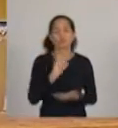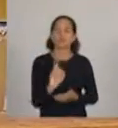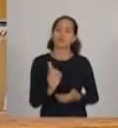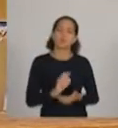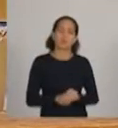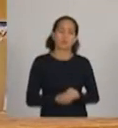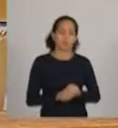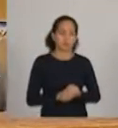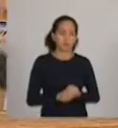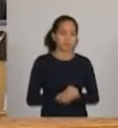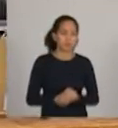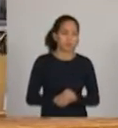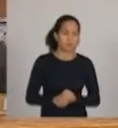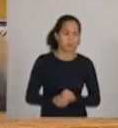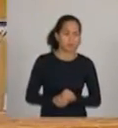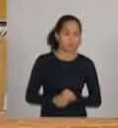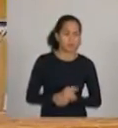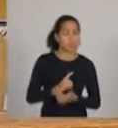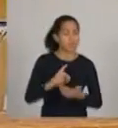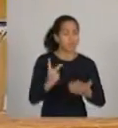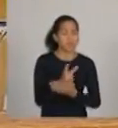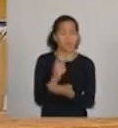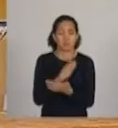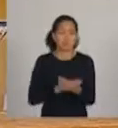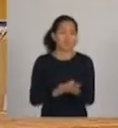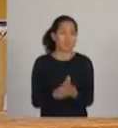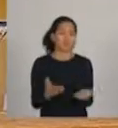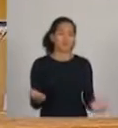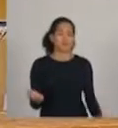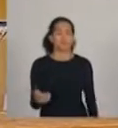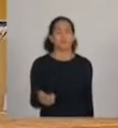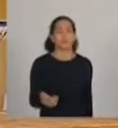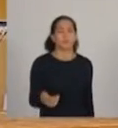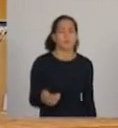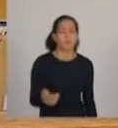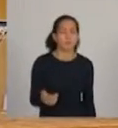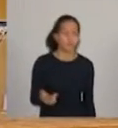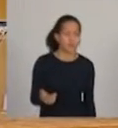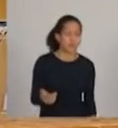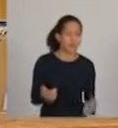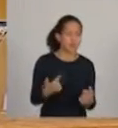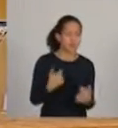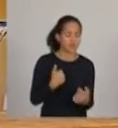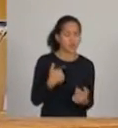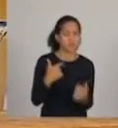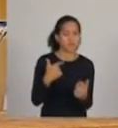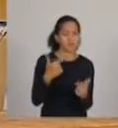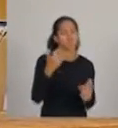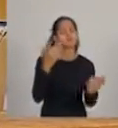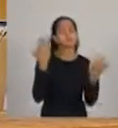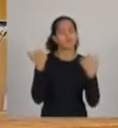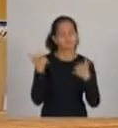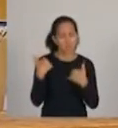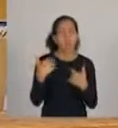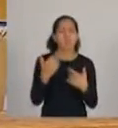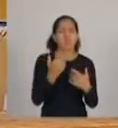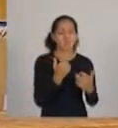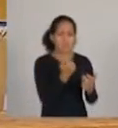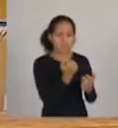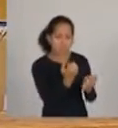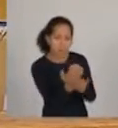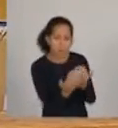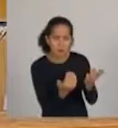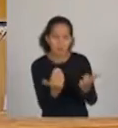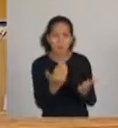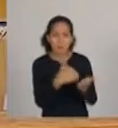bandidagem dá, e nada acontece. Duas coisas a gente vem registrando, vem passando para o secretário,